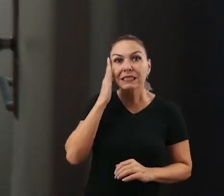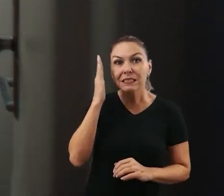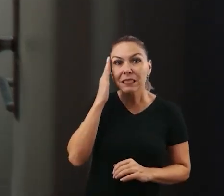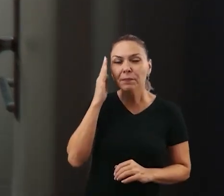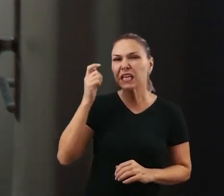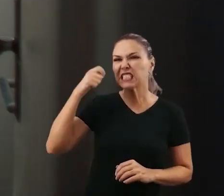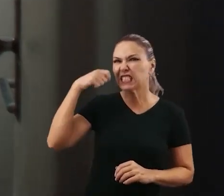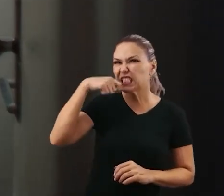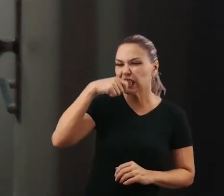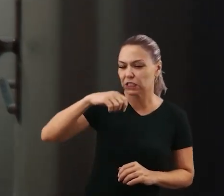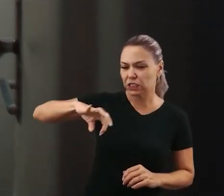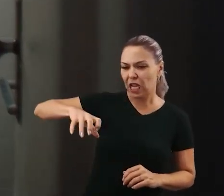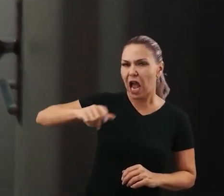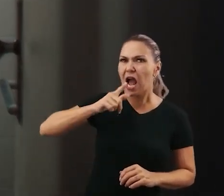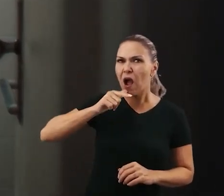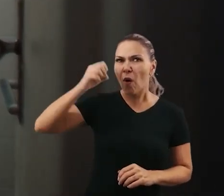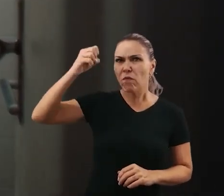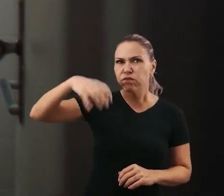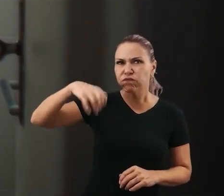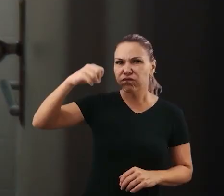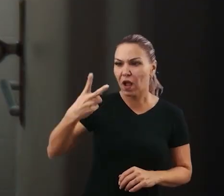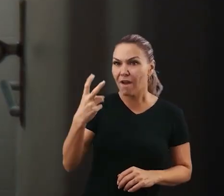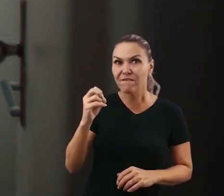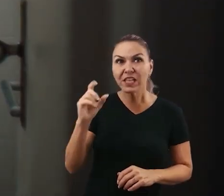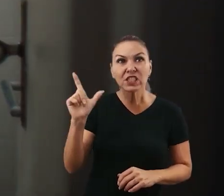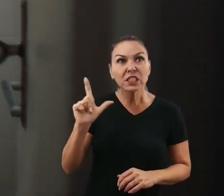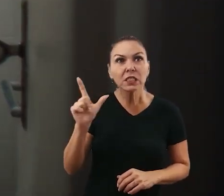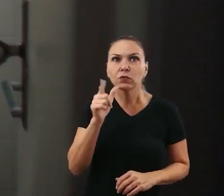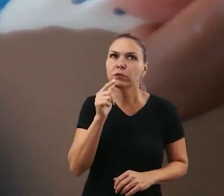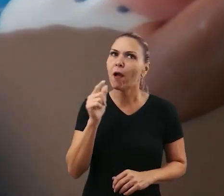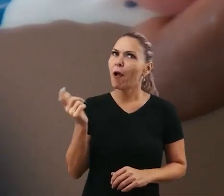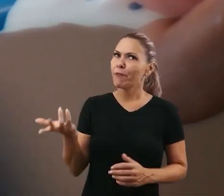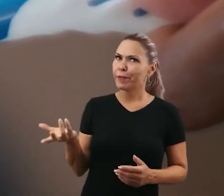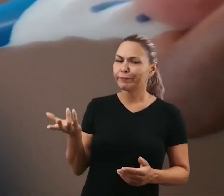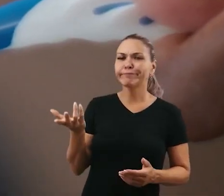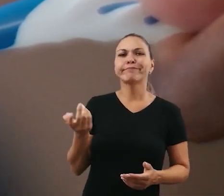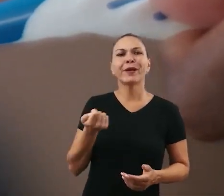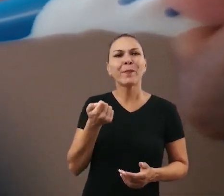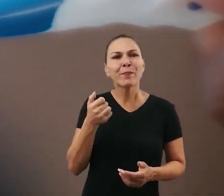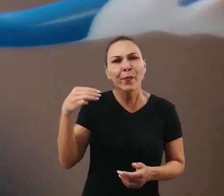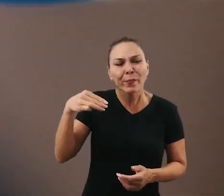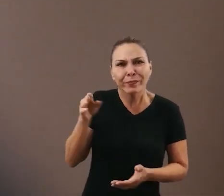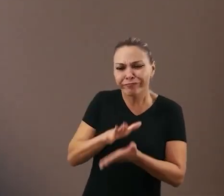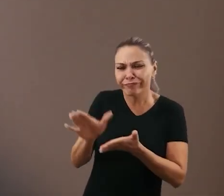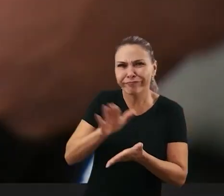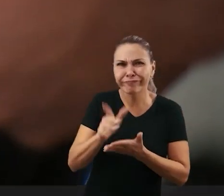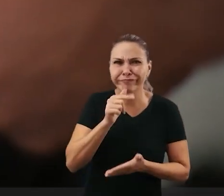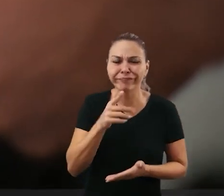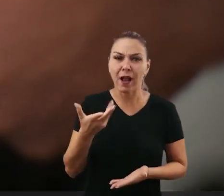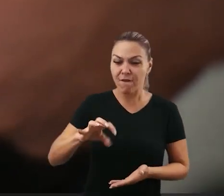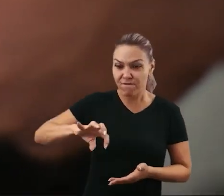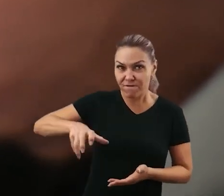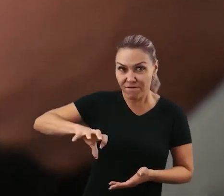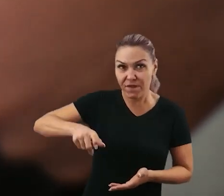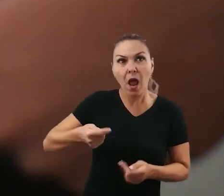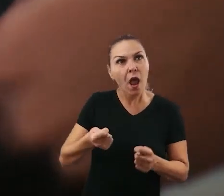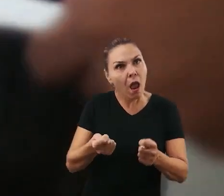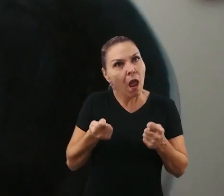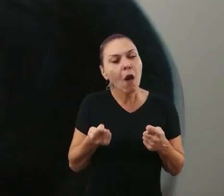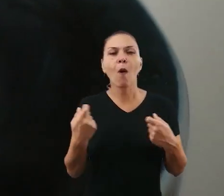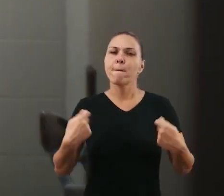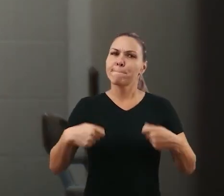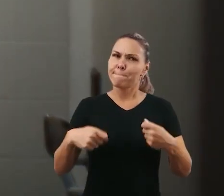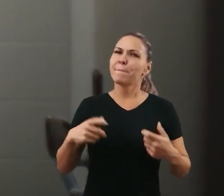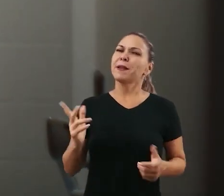Sabia que escovar os dentes com a torneira aberta pode gastar até 20 litros de água? Poucos minutinhos, muito desperdício. Feche a torneira e